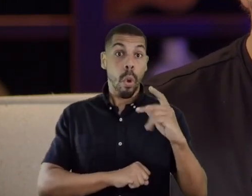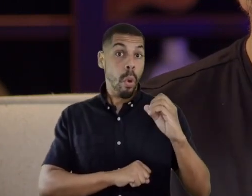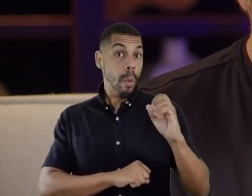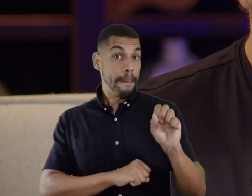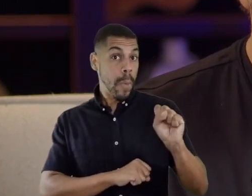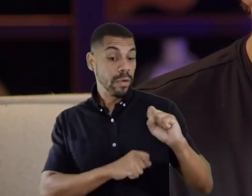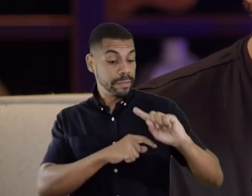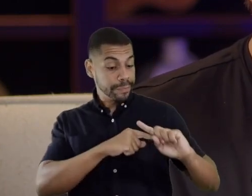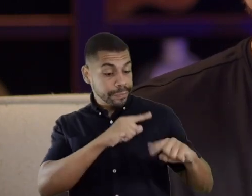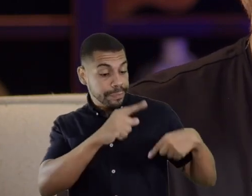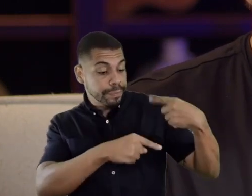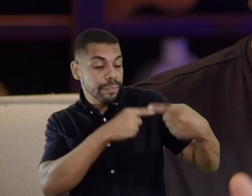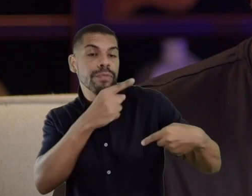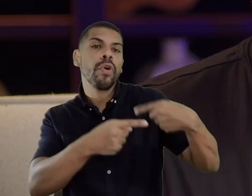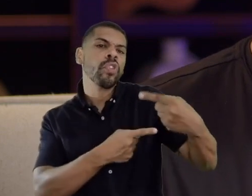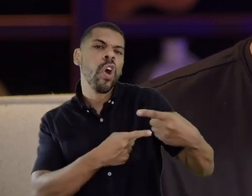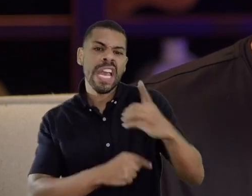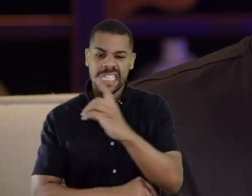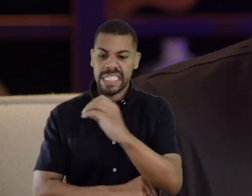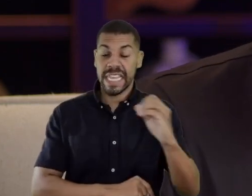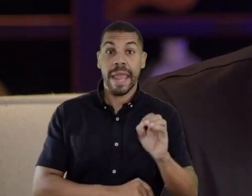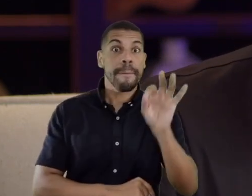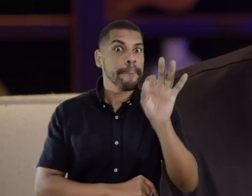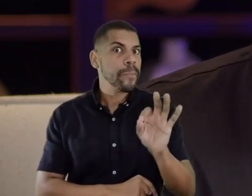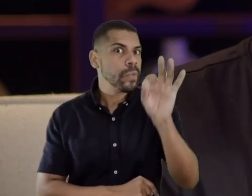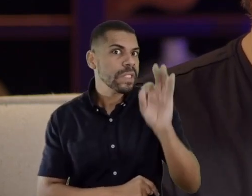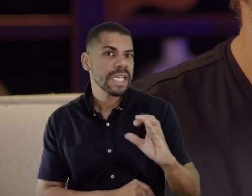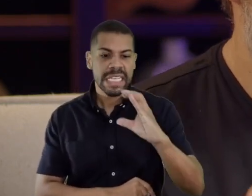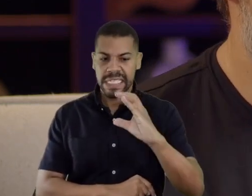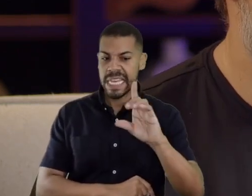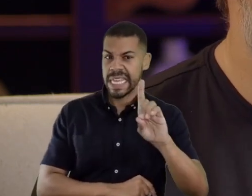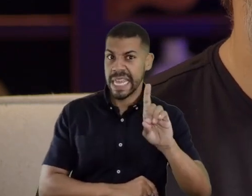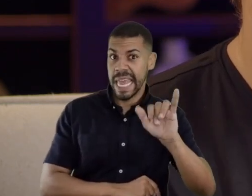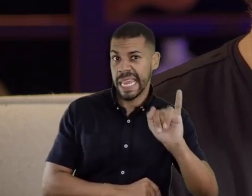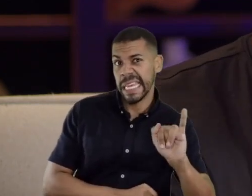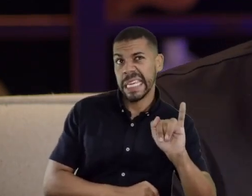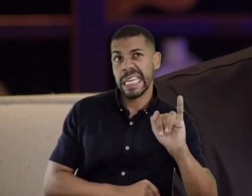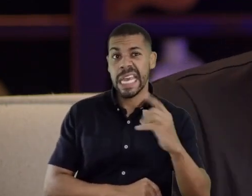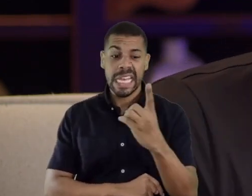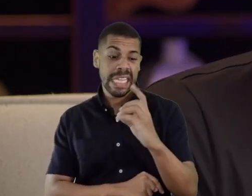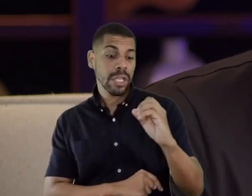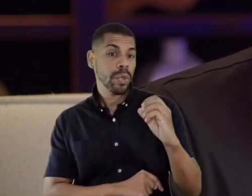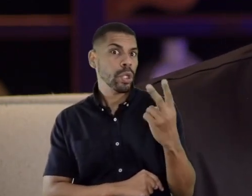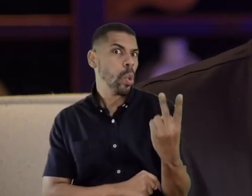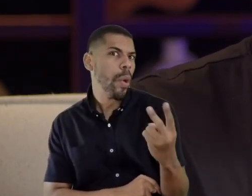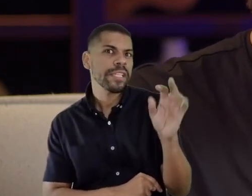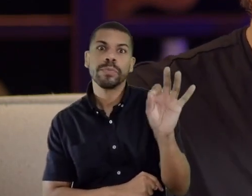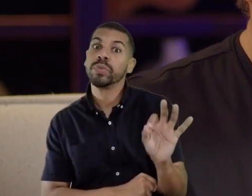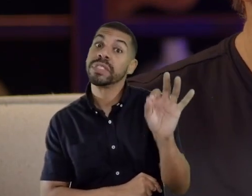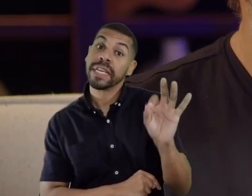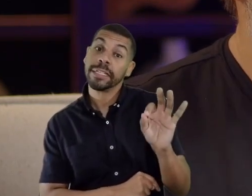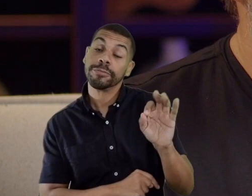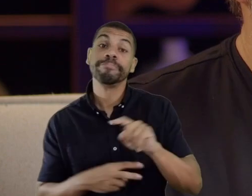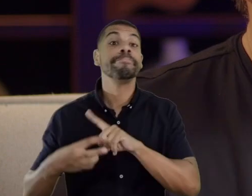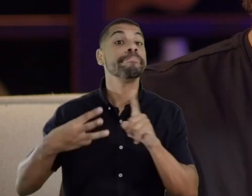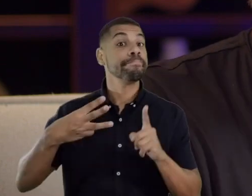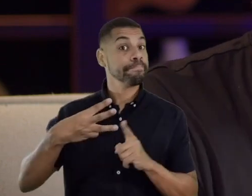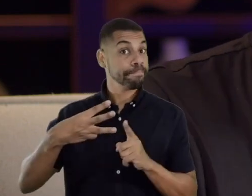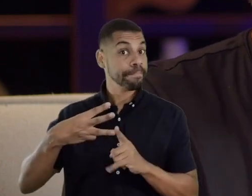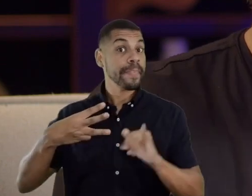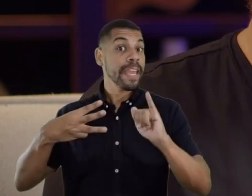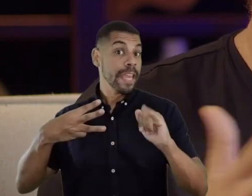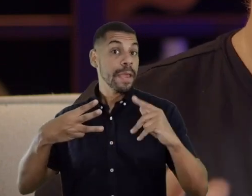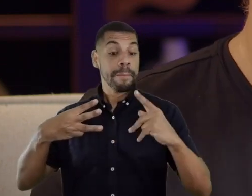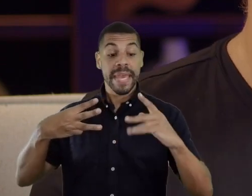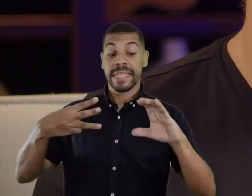pós-fixada atrelada ao CDI algo como 100 e daí 95 CDI há 112 anos e daí ou ela pode